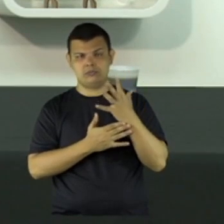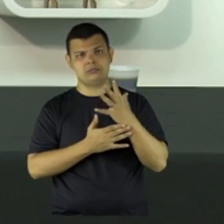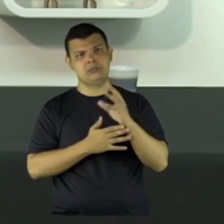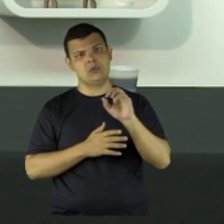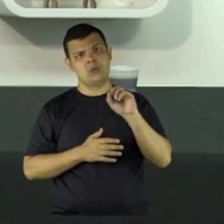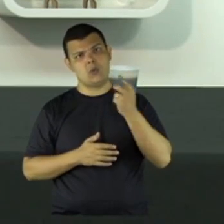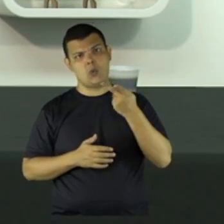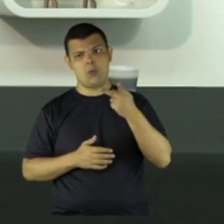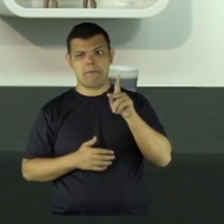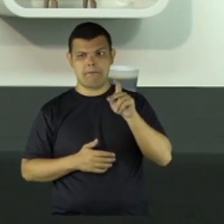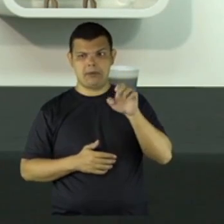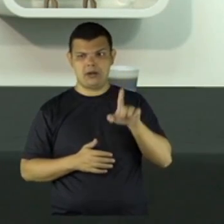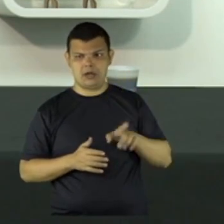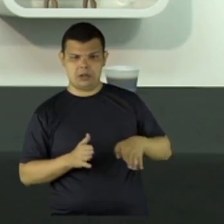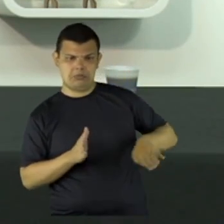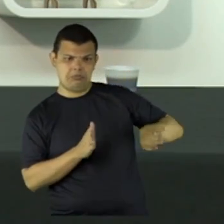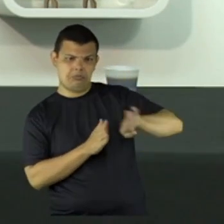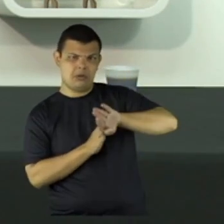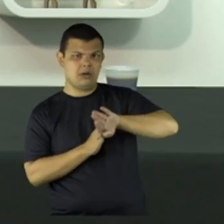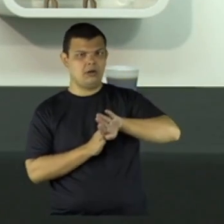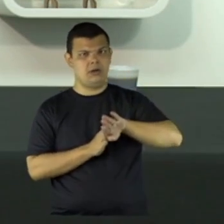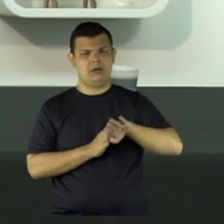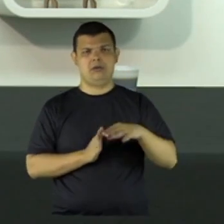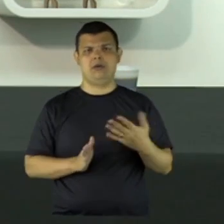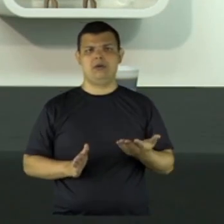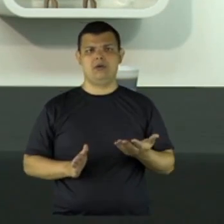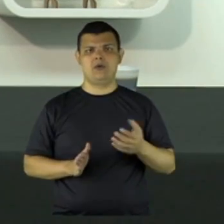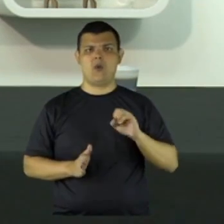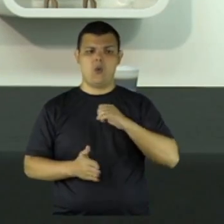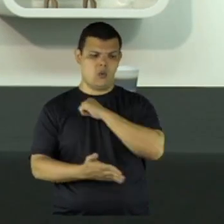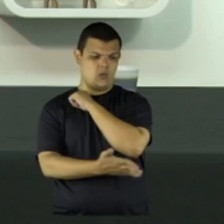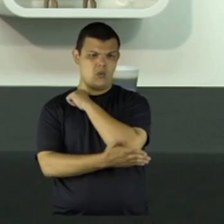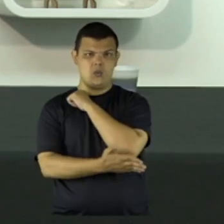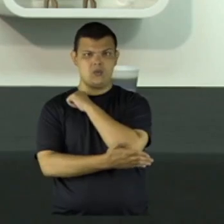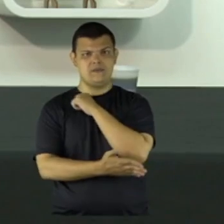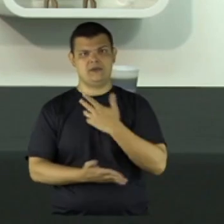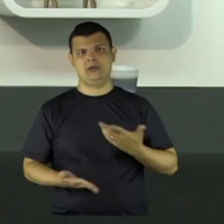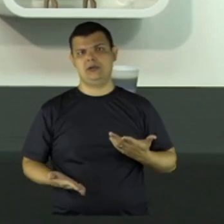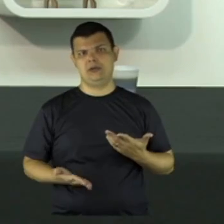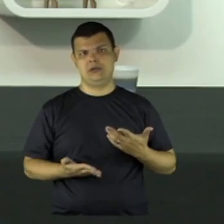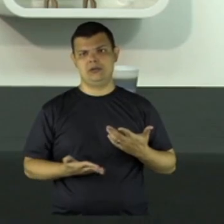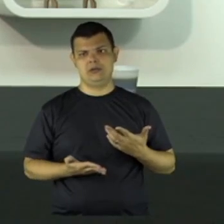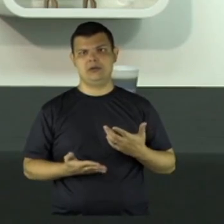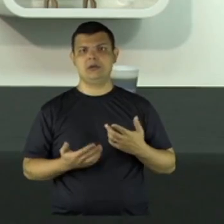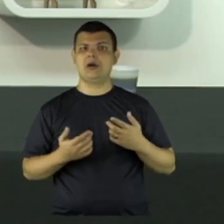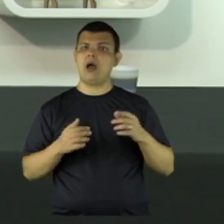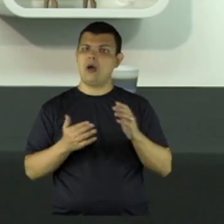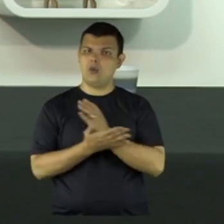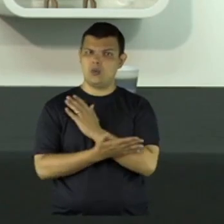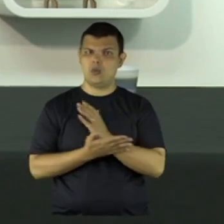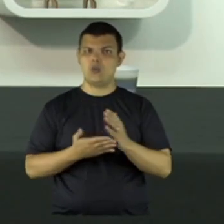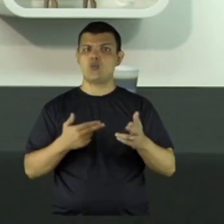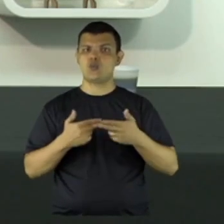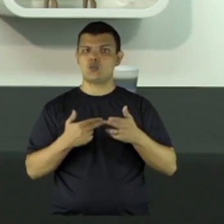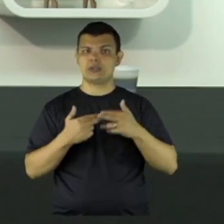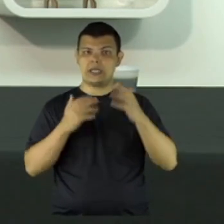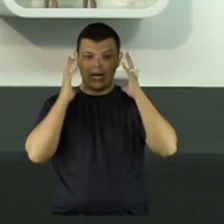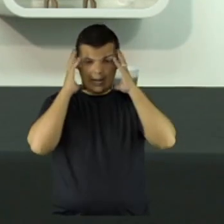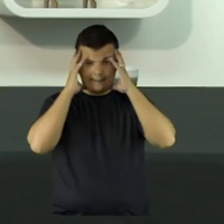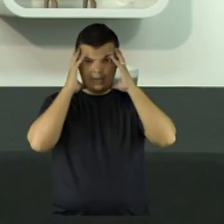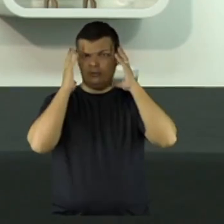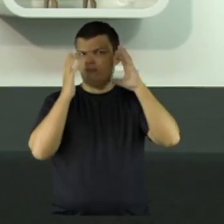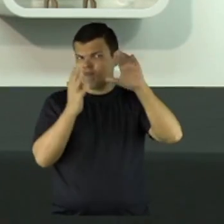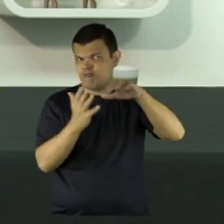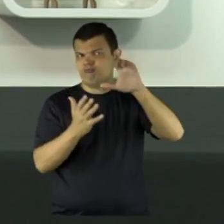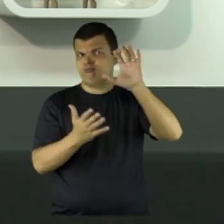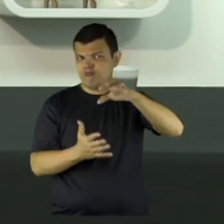bate com as pernas, ou com os pés, ou você bate com o cotovelo. Tem luta que você utiliza golpes com a cabeça. Isso